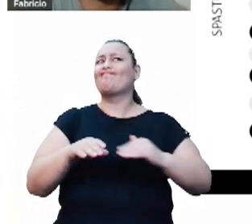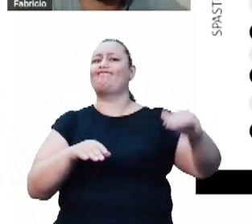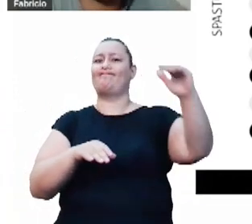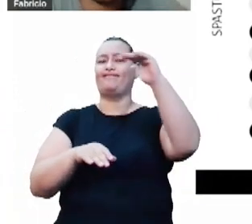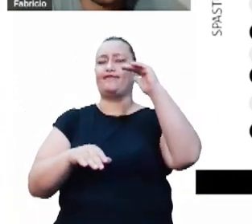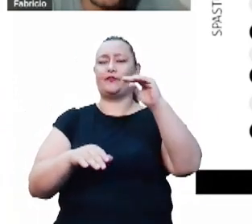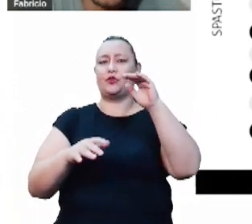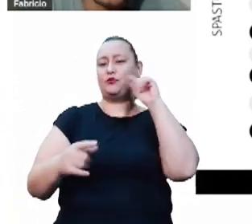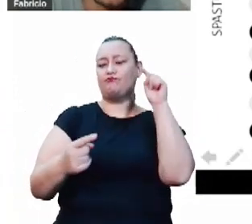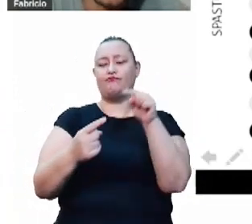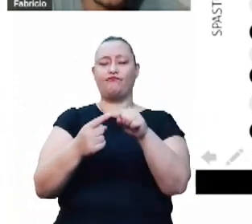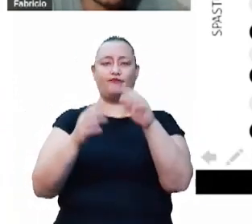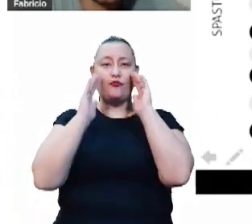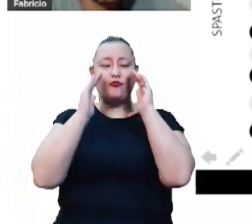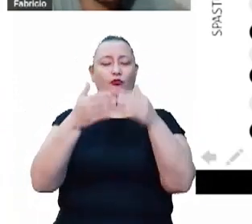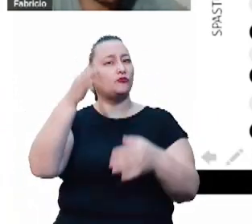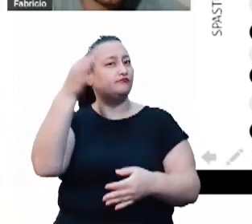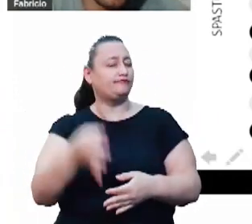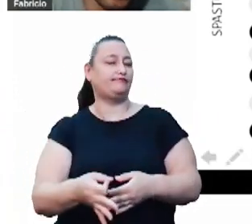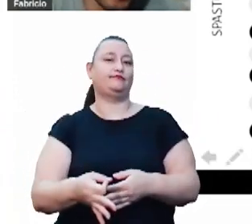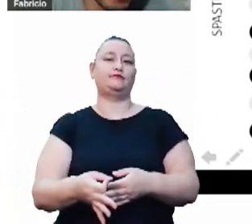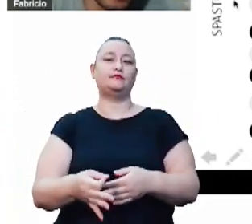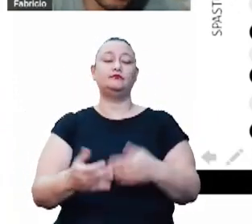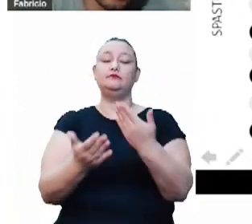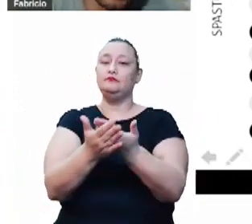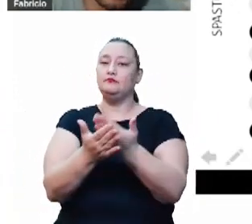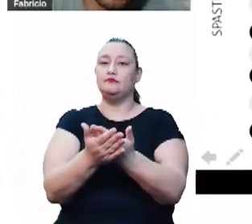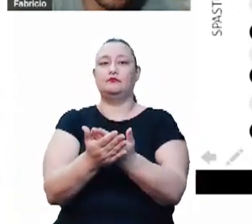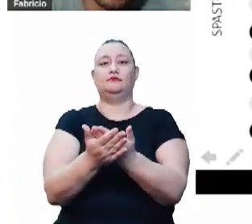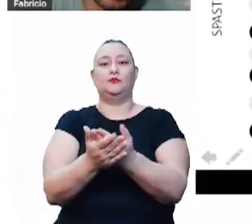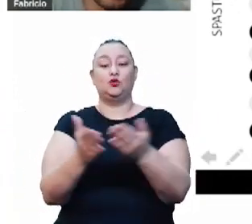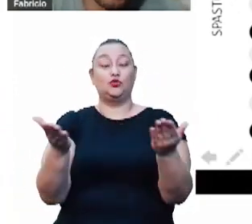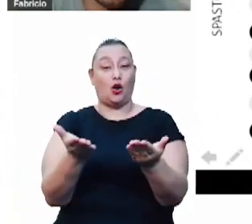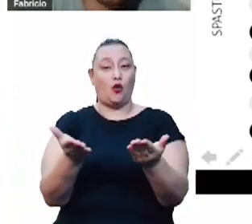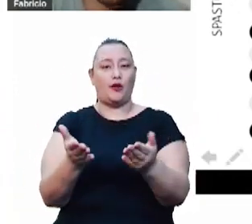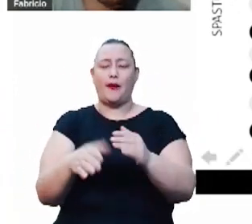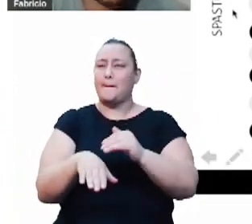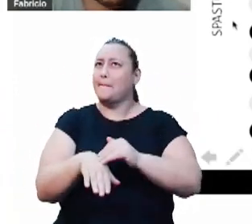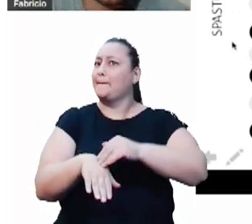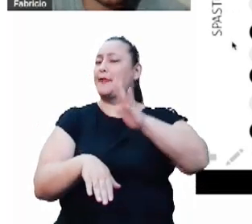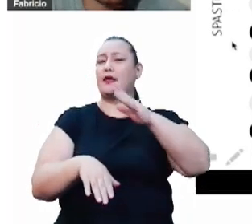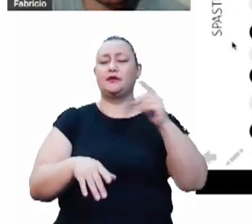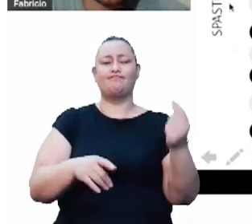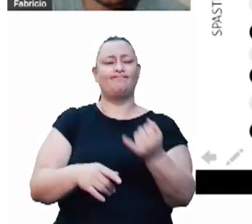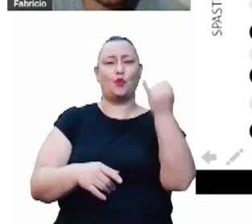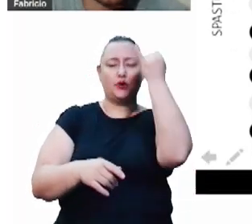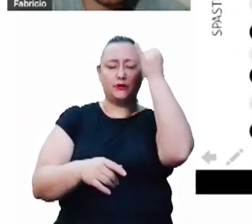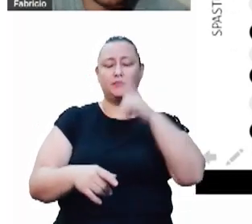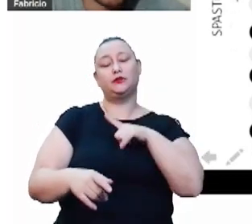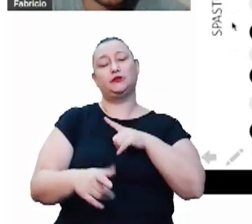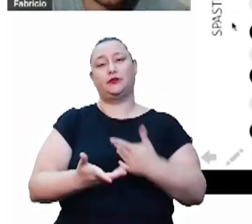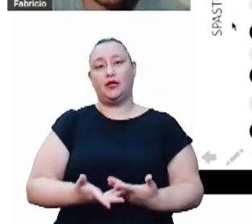de evidência, né? E assim, esse estudo, no momento, é o estudo com maior nível de evidência